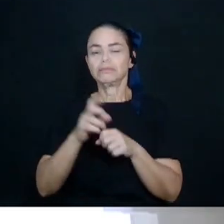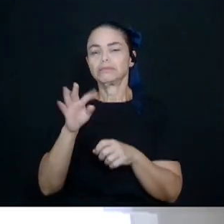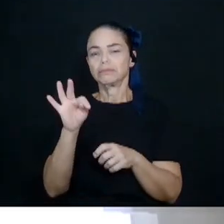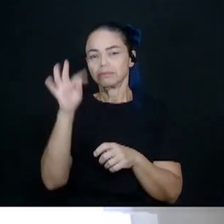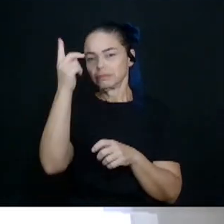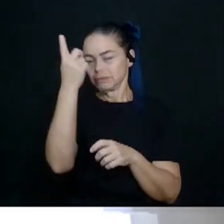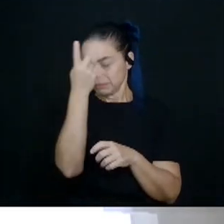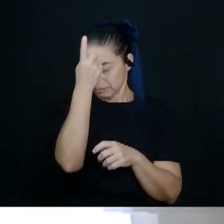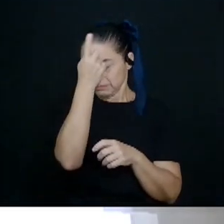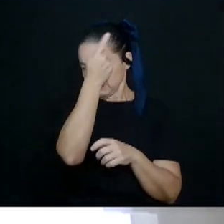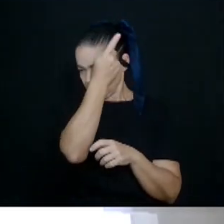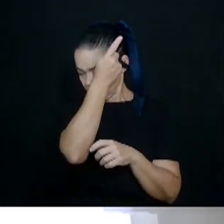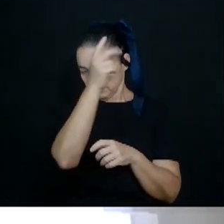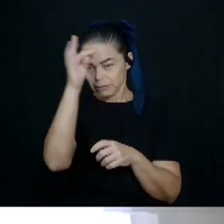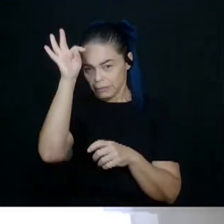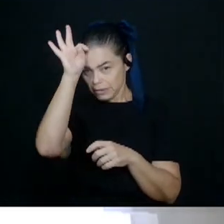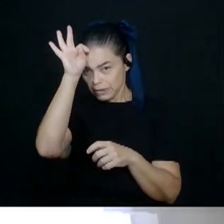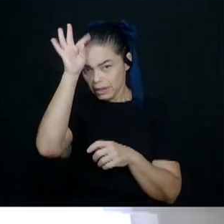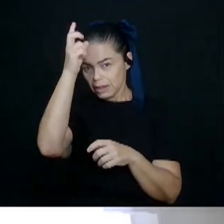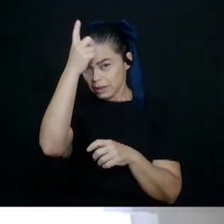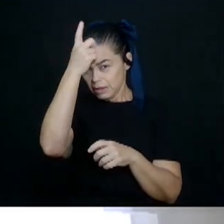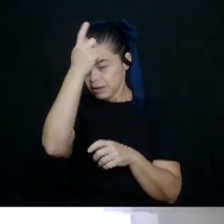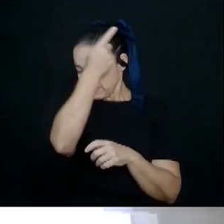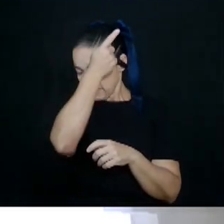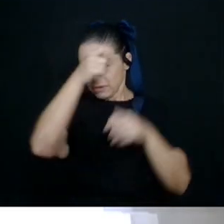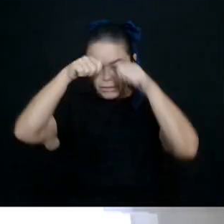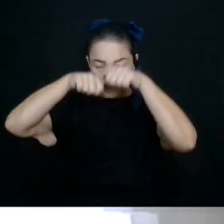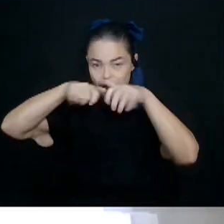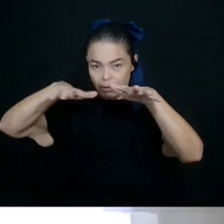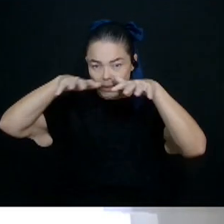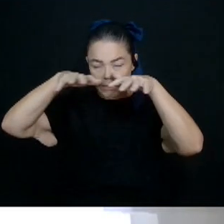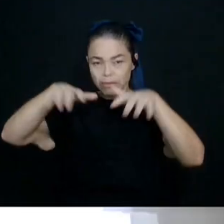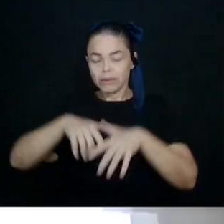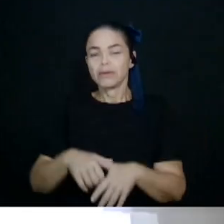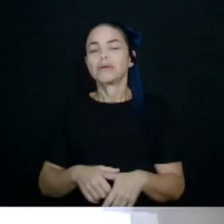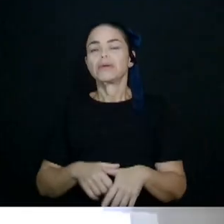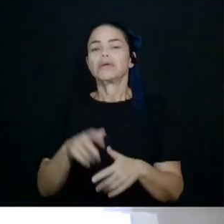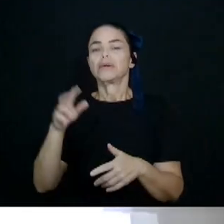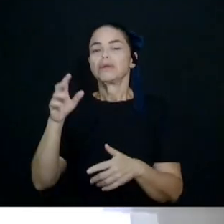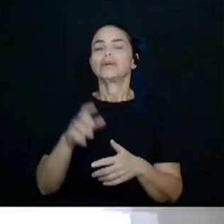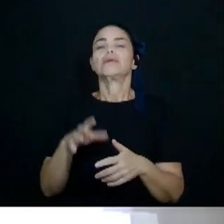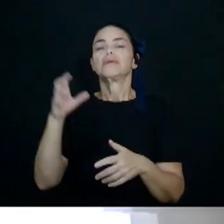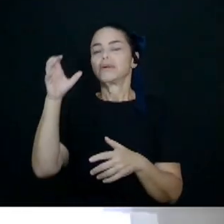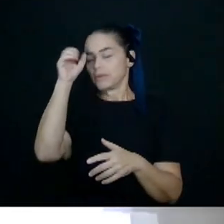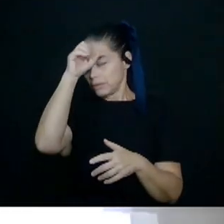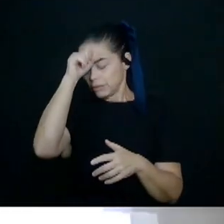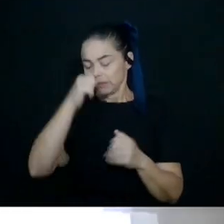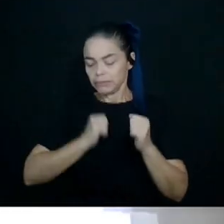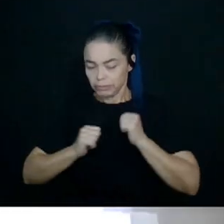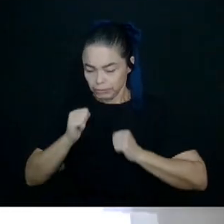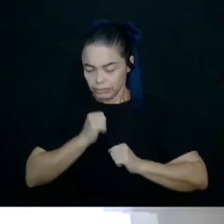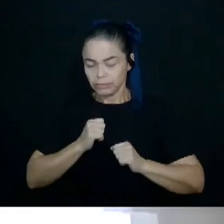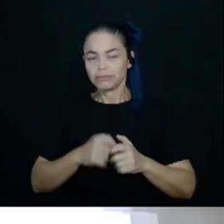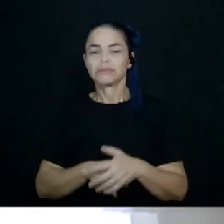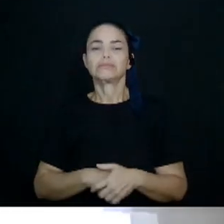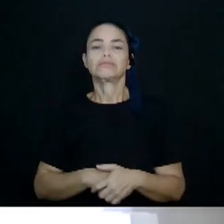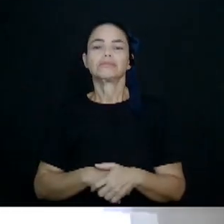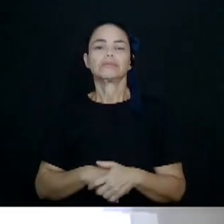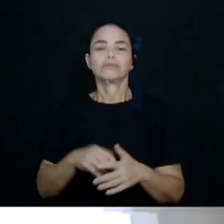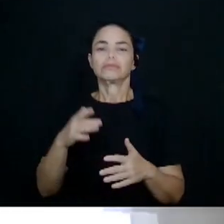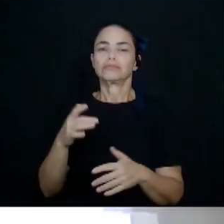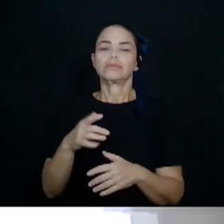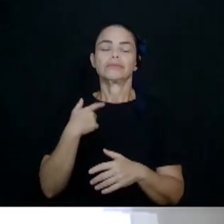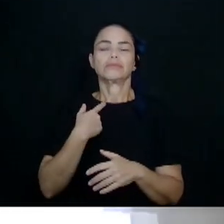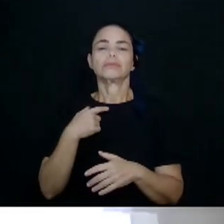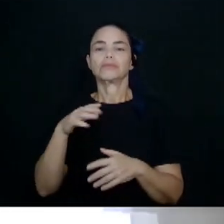transtornos do neurodesenvolvimento, como o autismo, transtornos de aprendizagem, depressão, ansiedade, o toque, a bipolaridade,